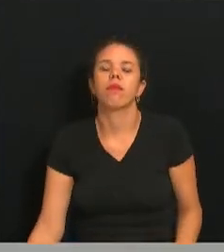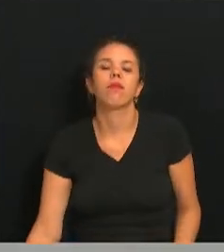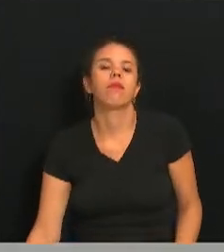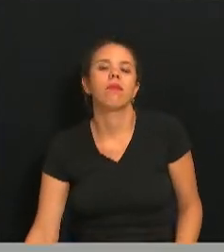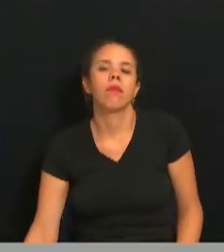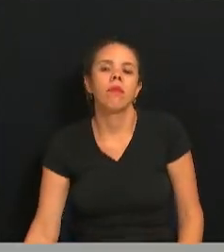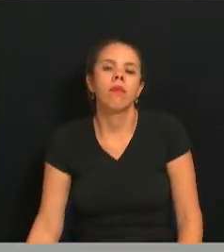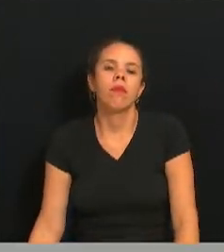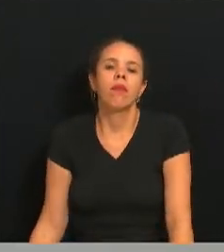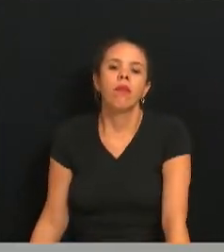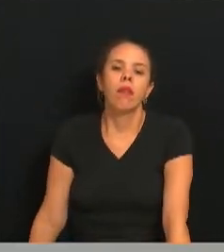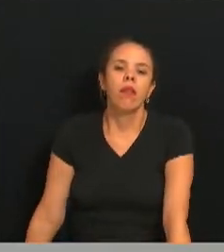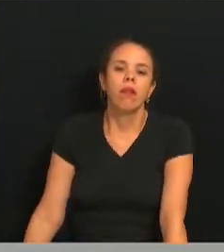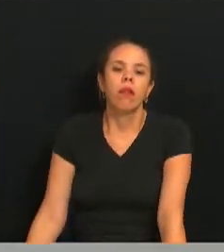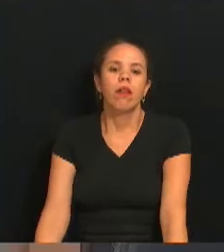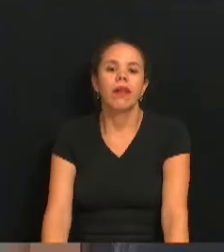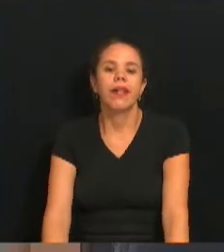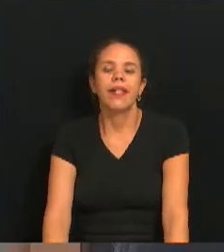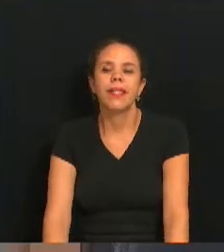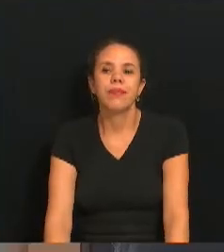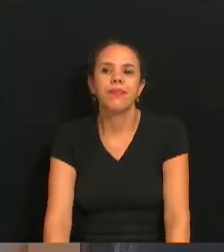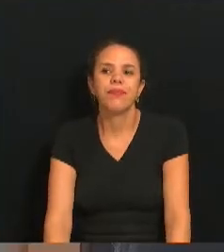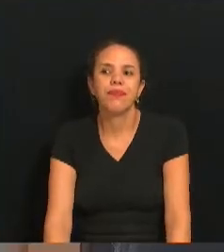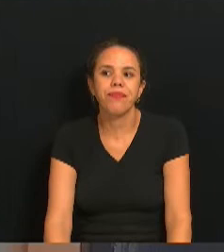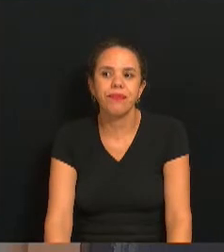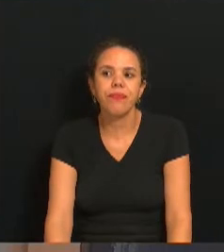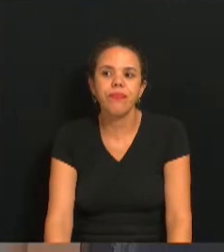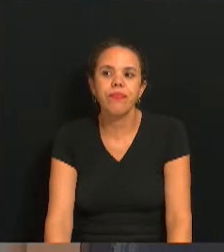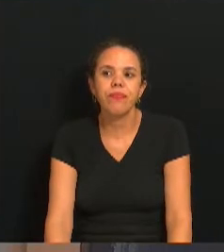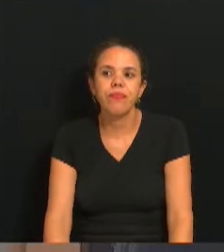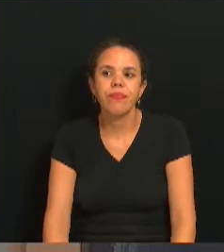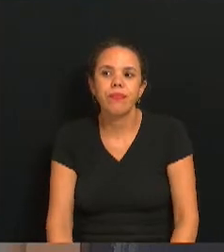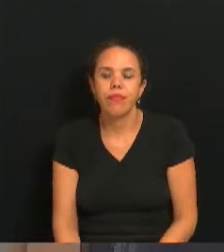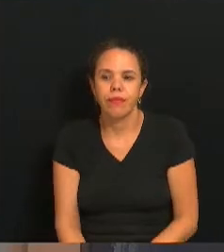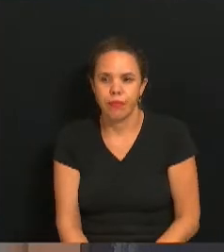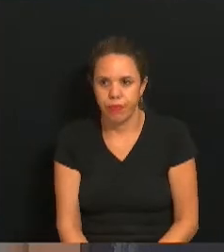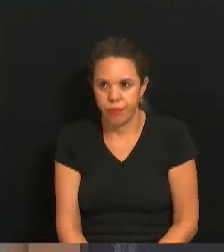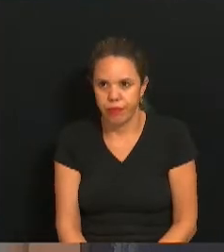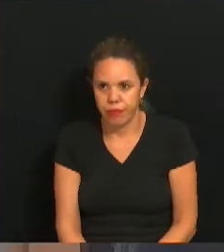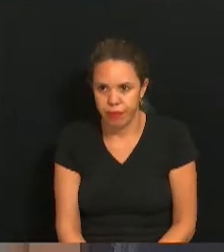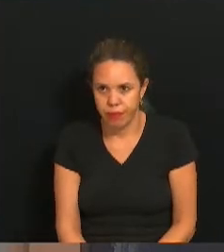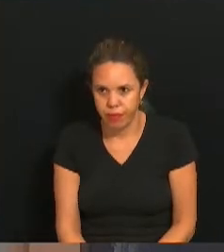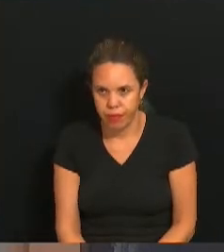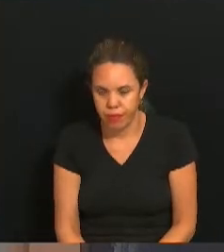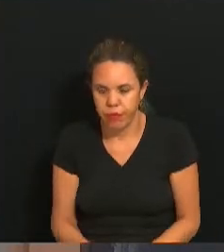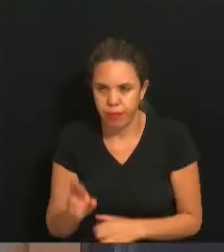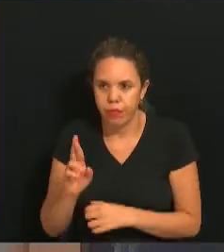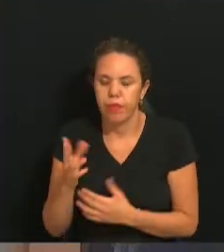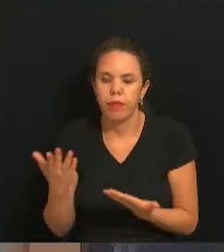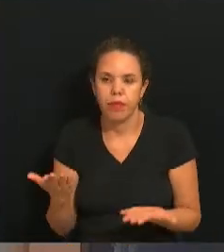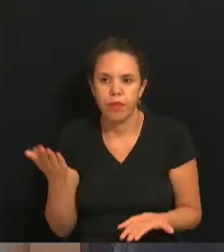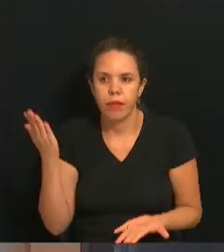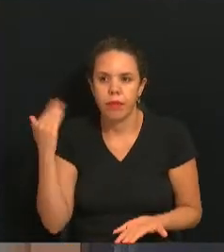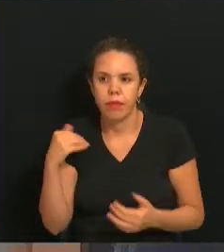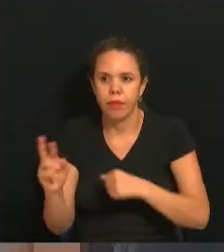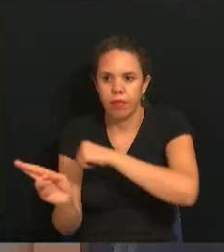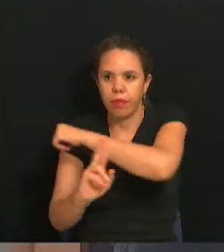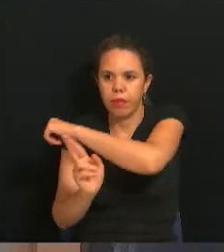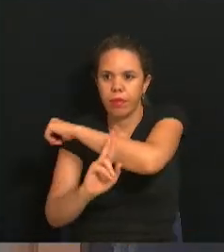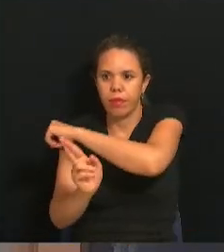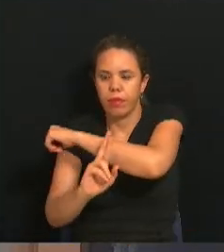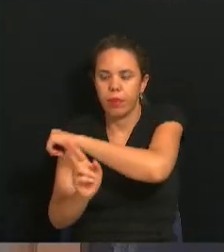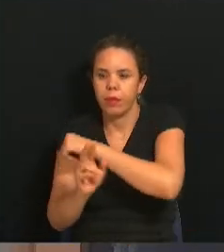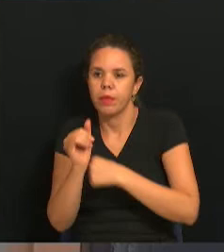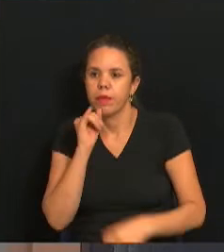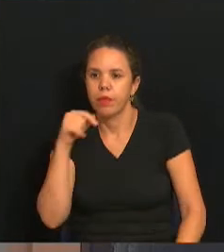Campinas. Isso aí, vereador Paulo. Doutor Eduardo, nós sabemos que as rodovias, como exemplo aqui,